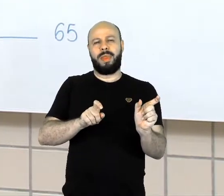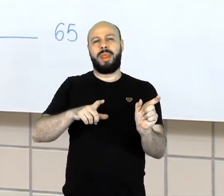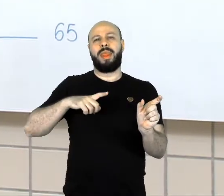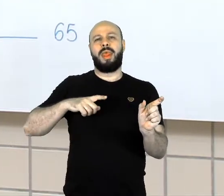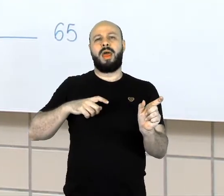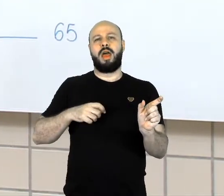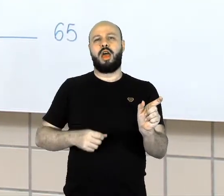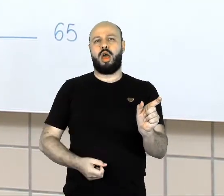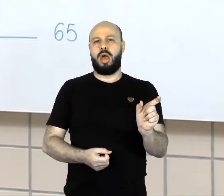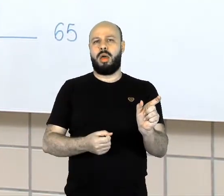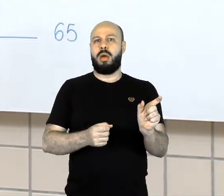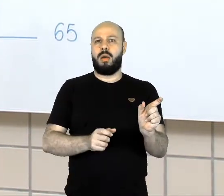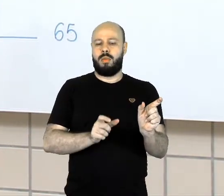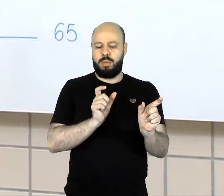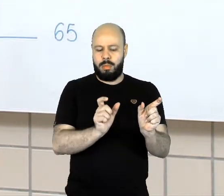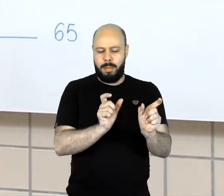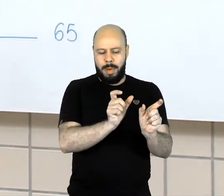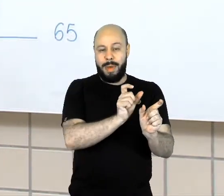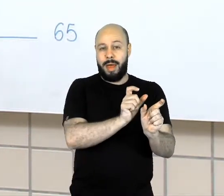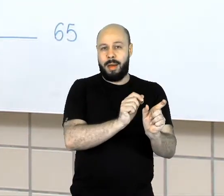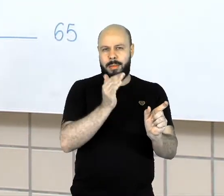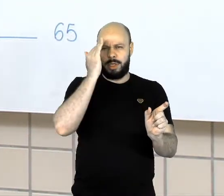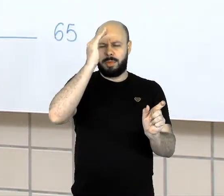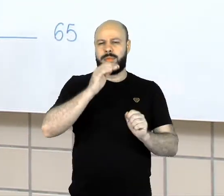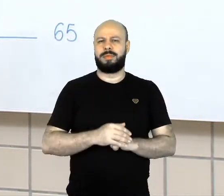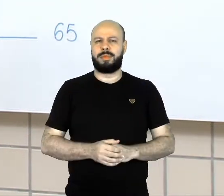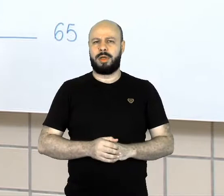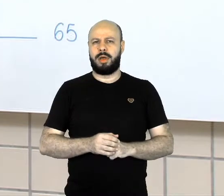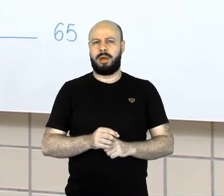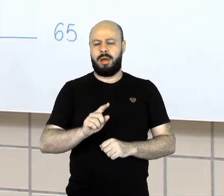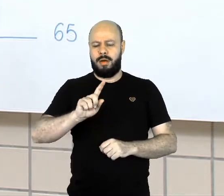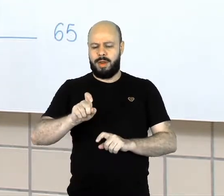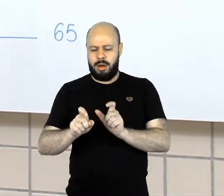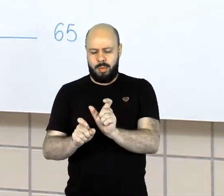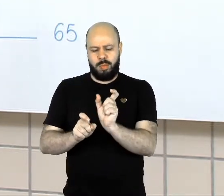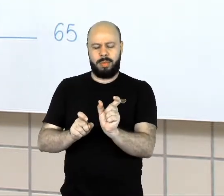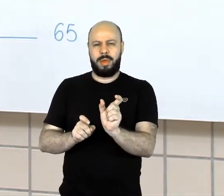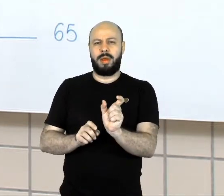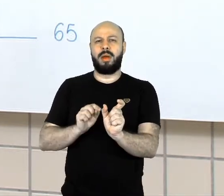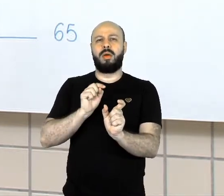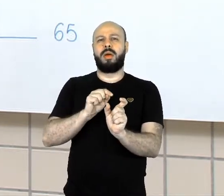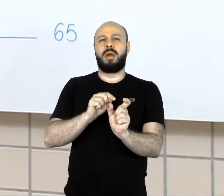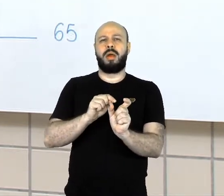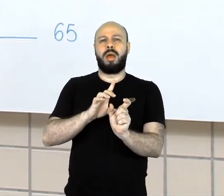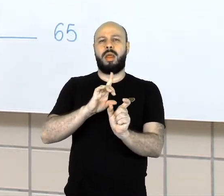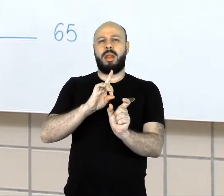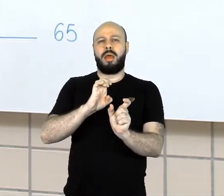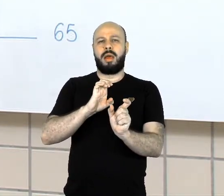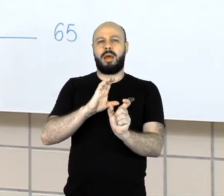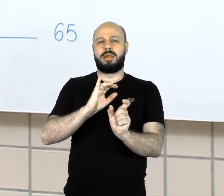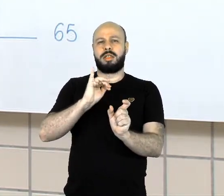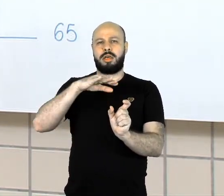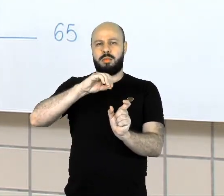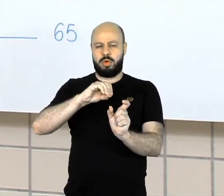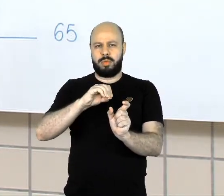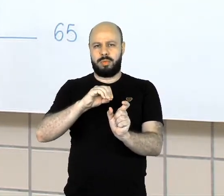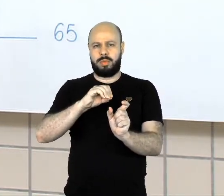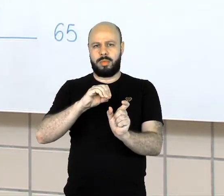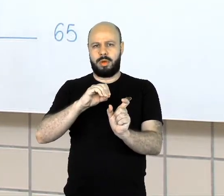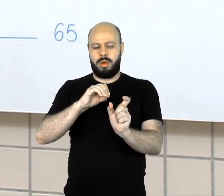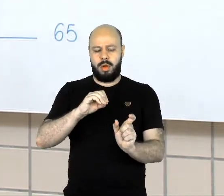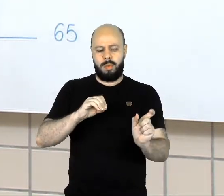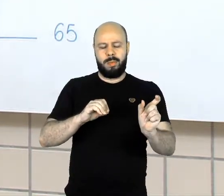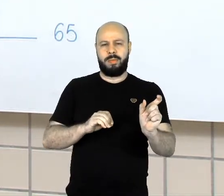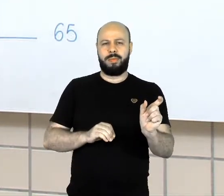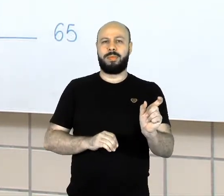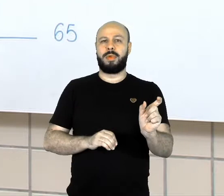casas principais, você lembra? A primeira que vem logo depois da vírgula se chama décimo. A que vem